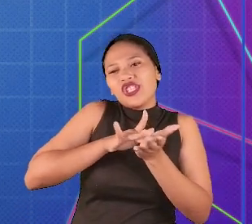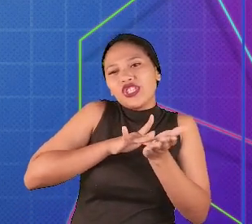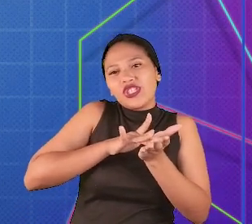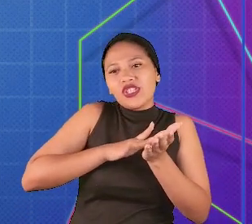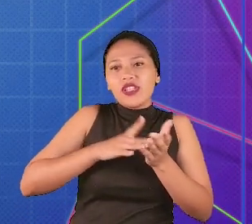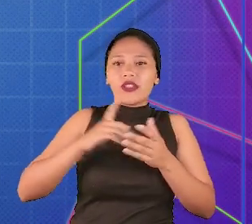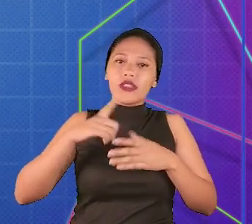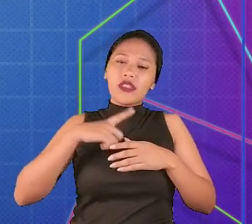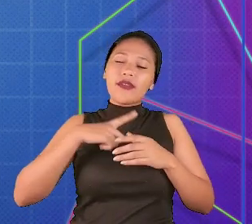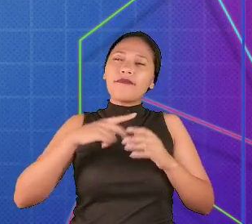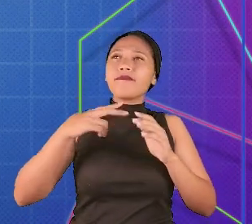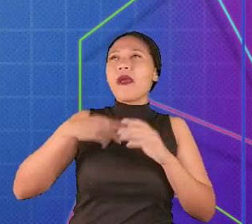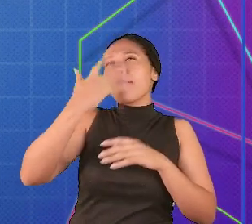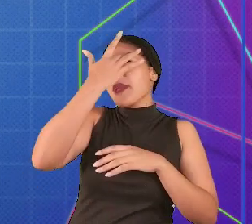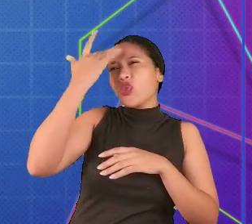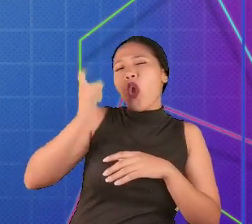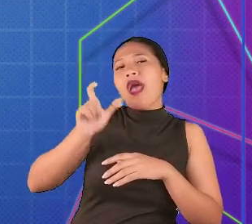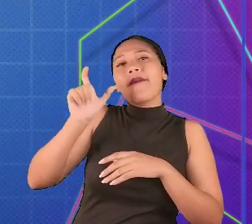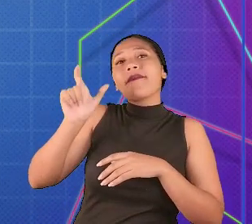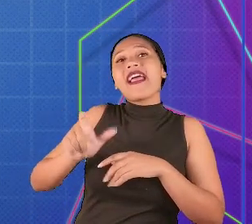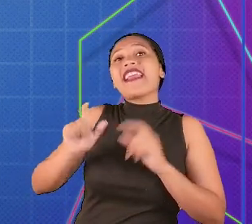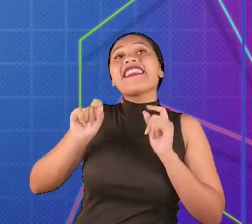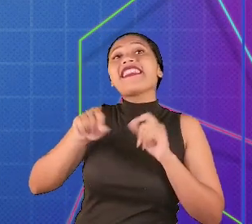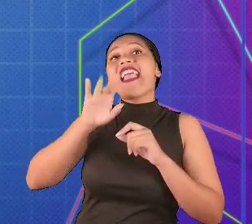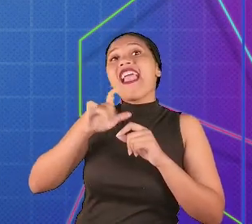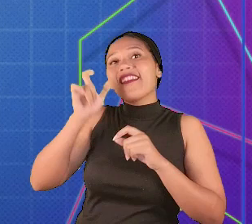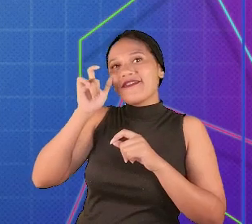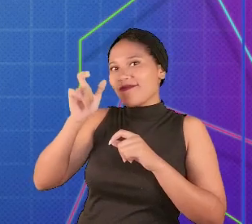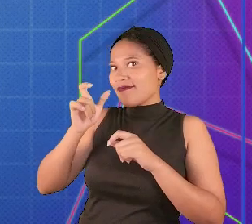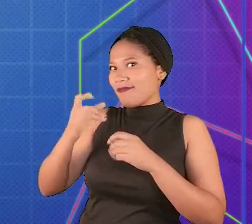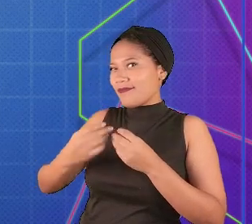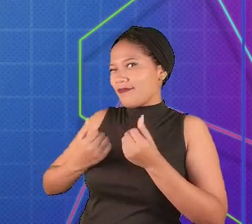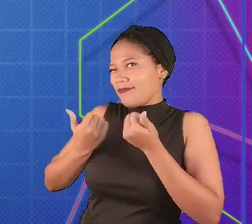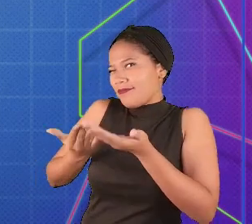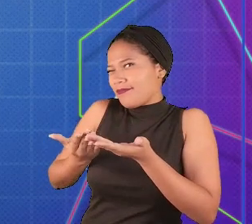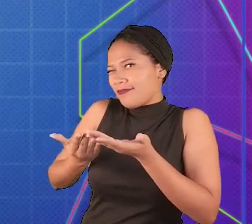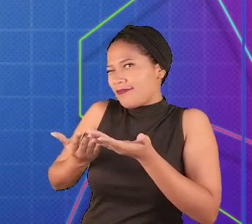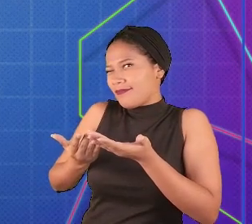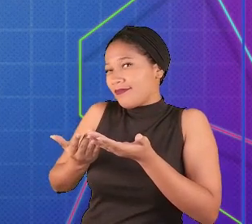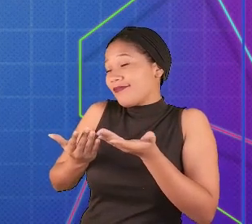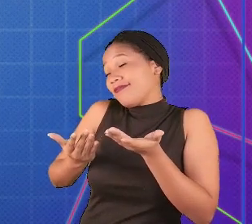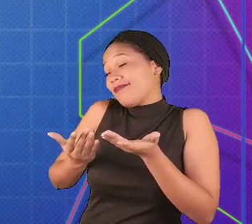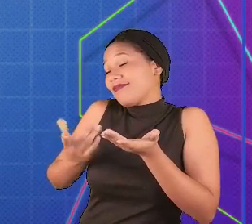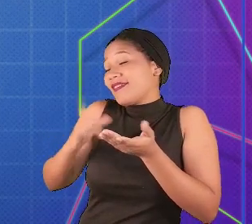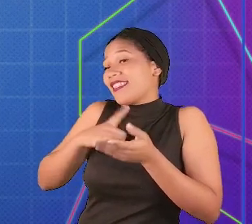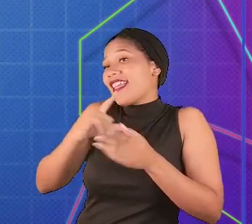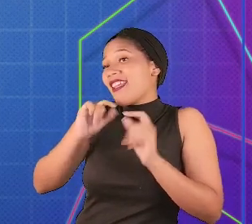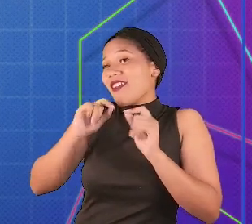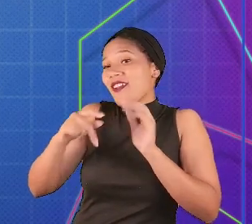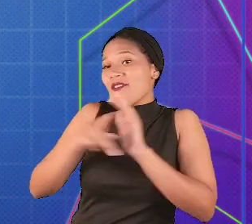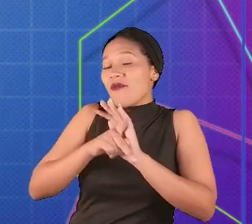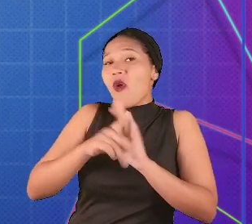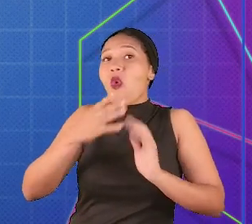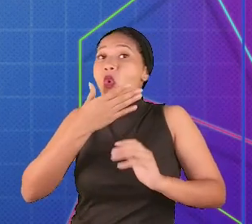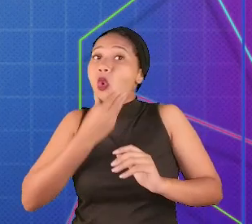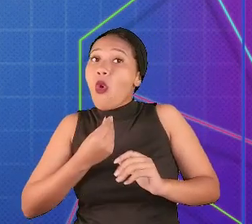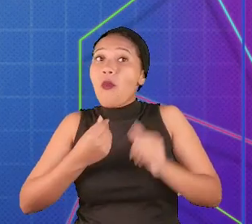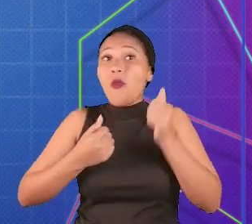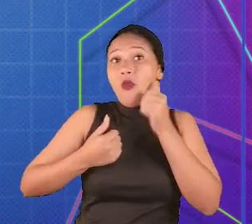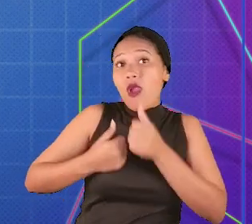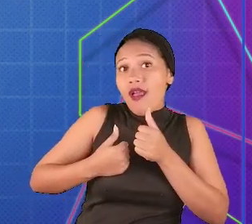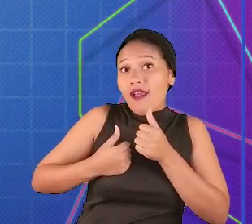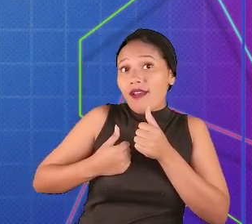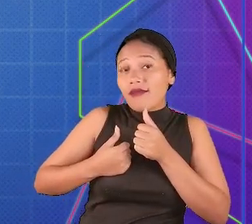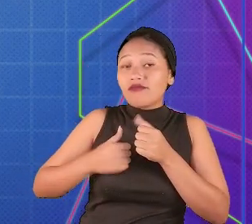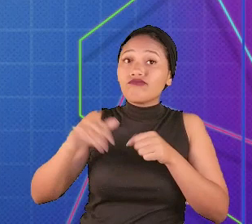mentirinha que representa o tipo de pessoa para quem você fez o seu jogo, como seu cliente ideal. Seu game tem como foco homens ou mulheres